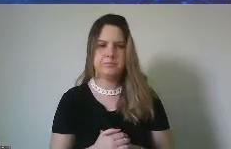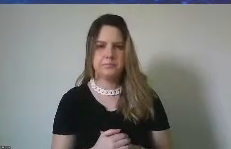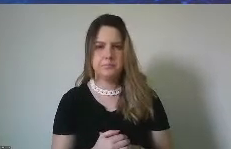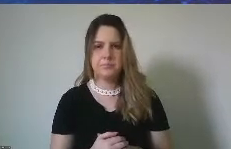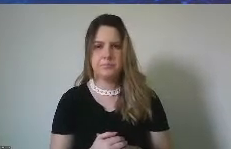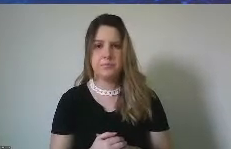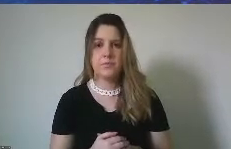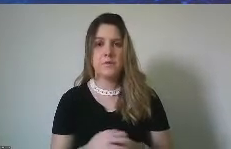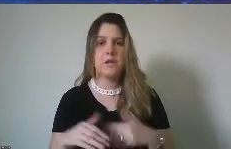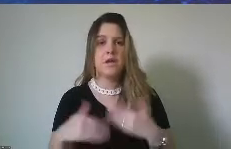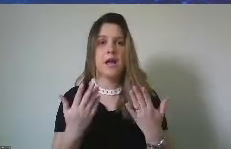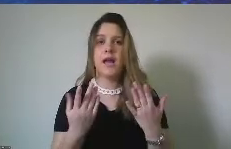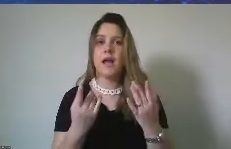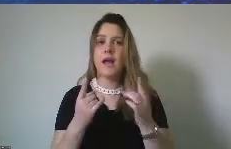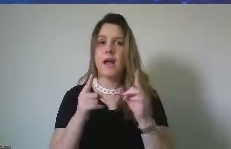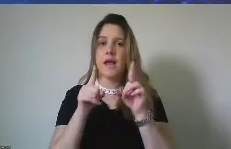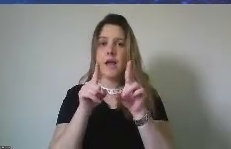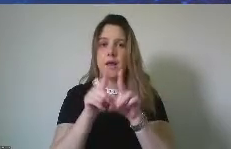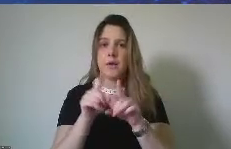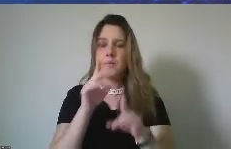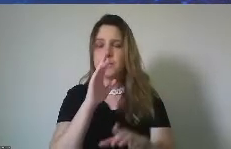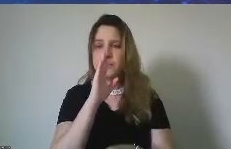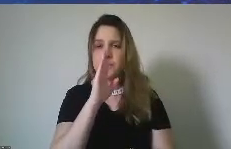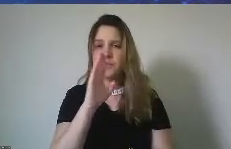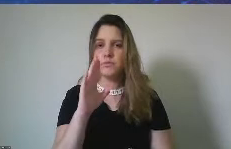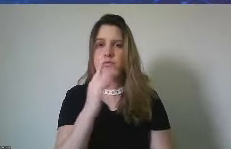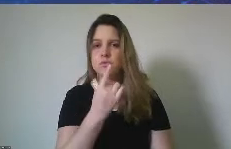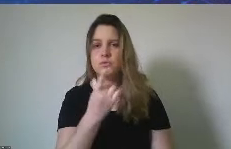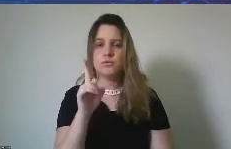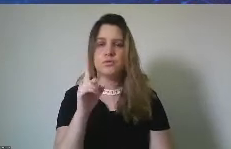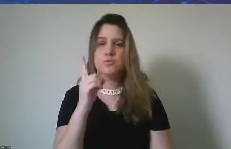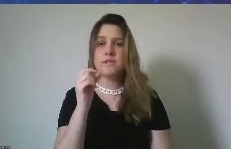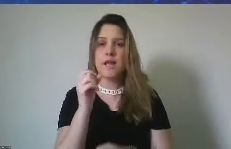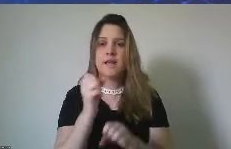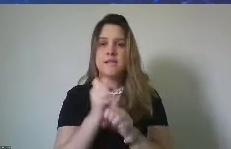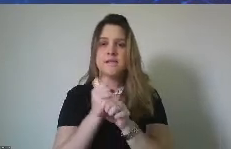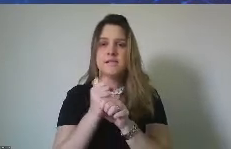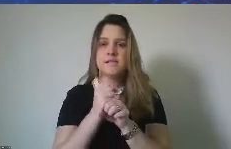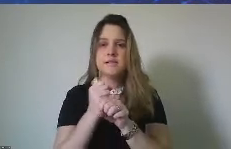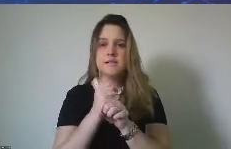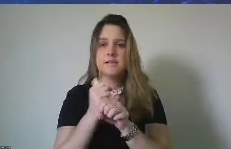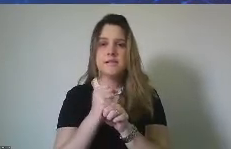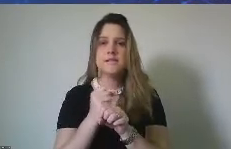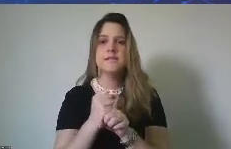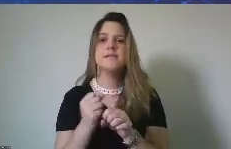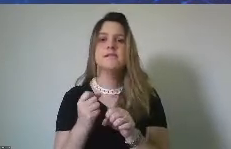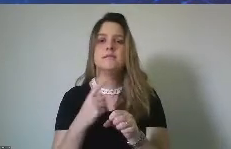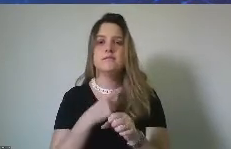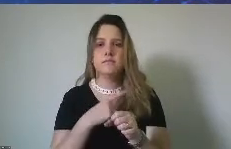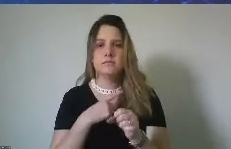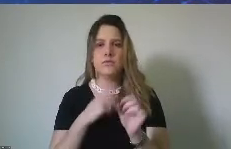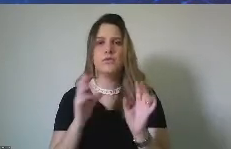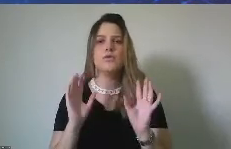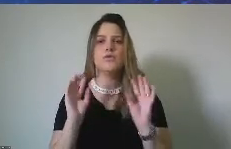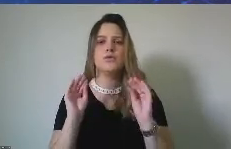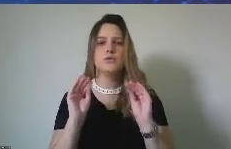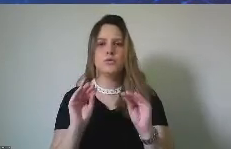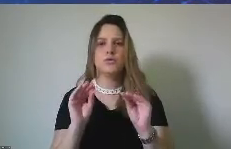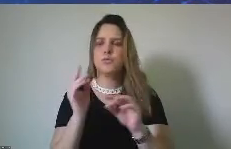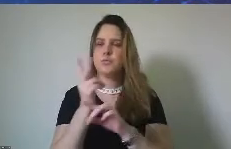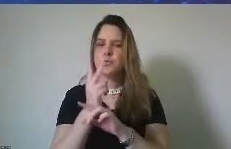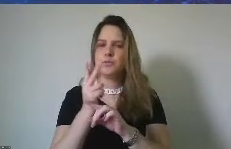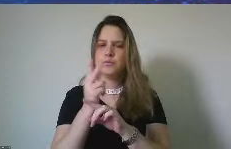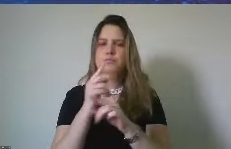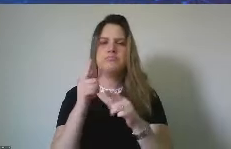a companhia também pagou nos últimos 10 anos 15 reais de ação para o provento de